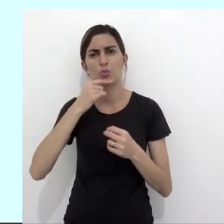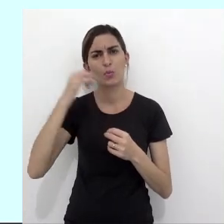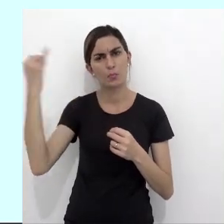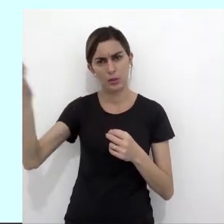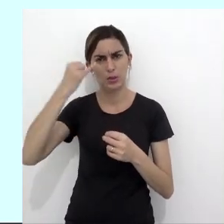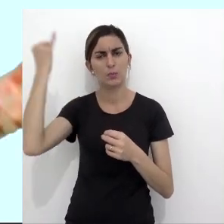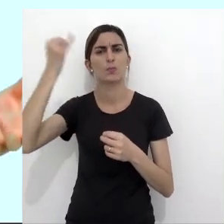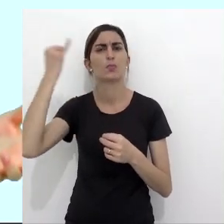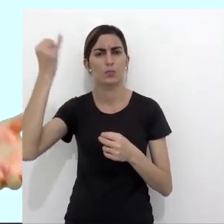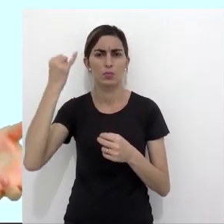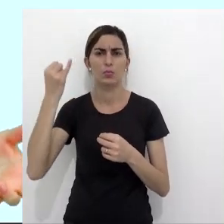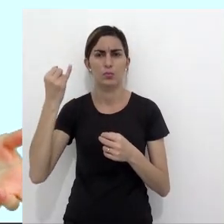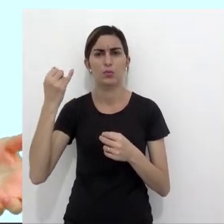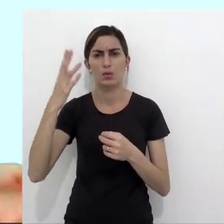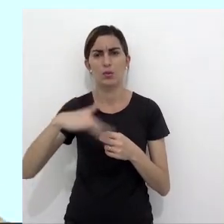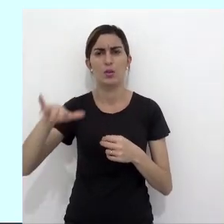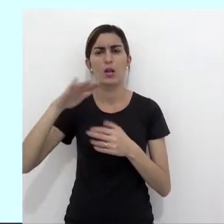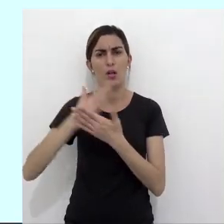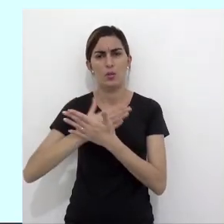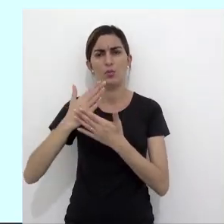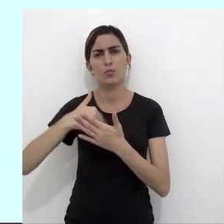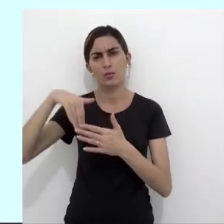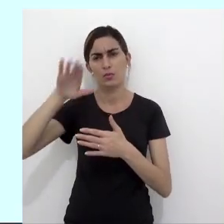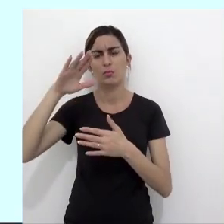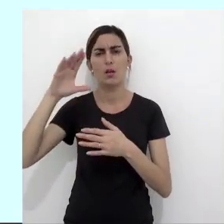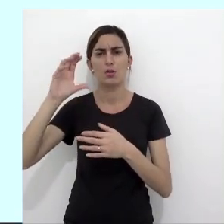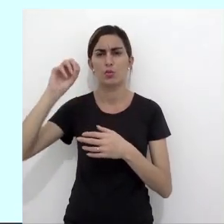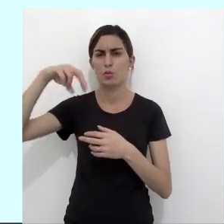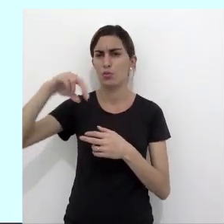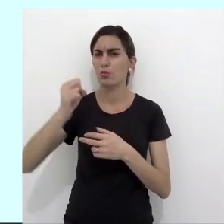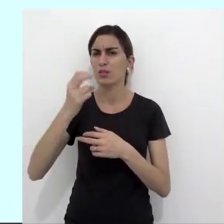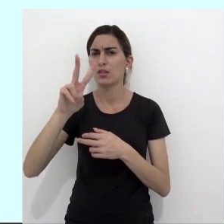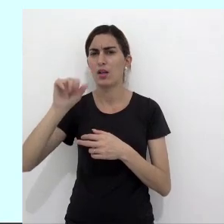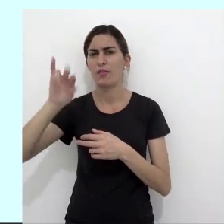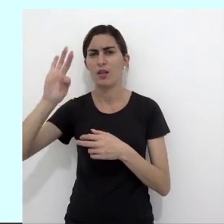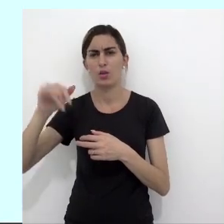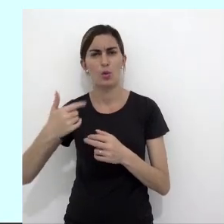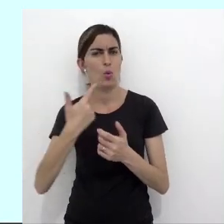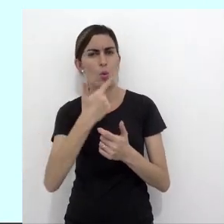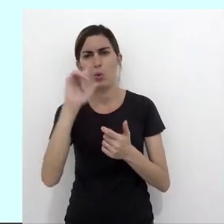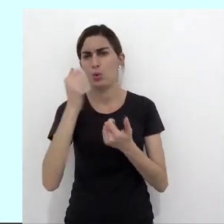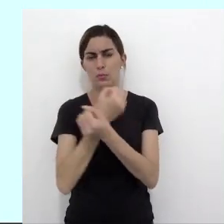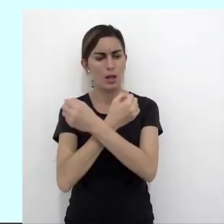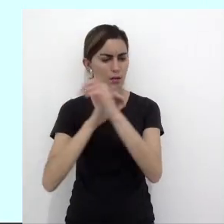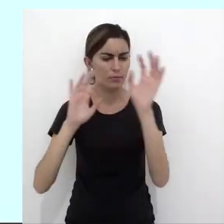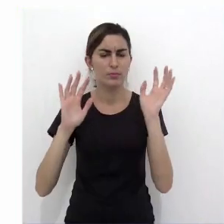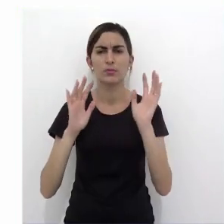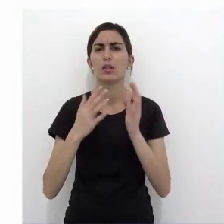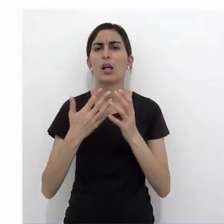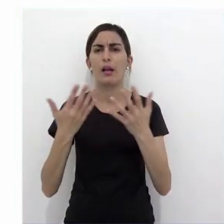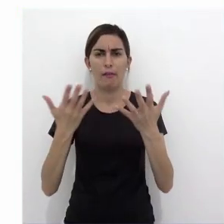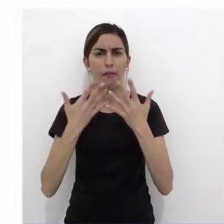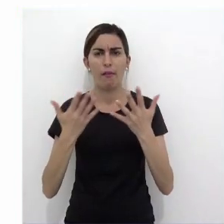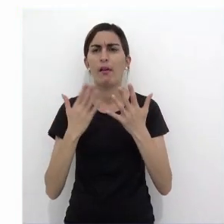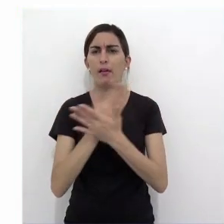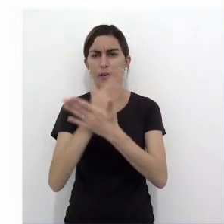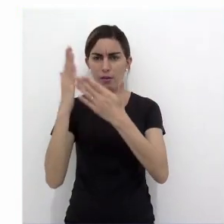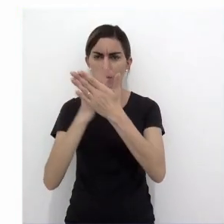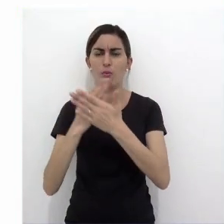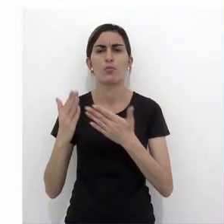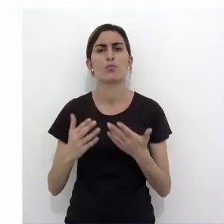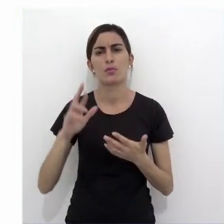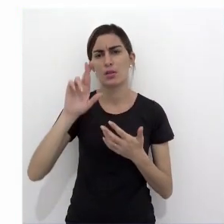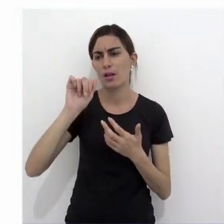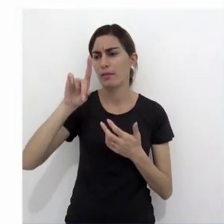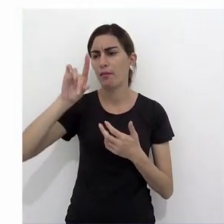tradicionais, né? Alguns mais conservadores, alguns mais radicais, ok? E como vocês estão vendo aí no